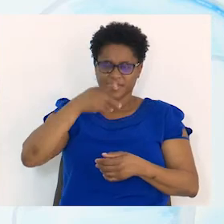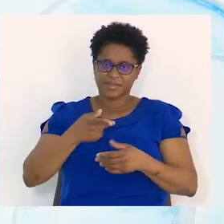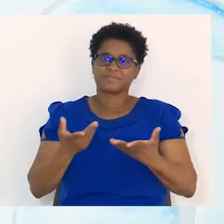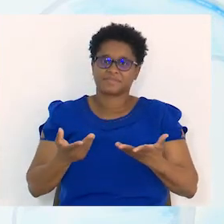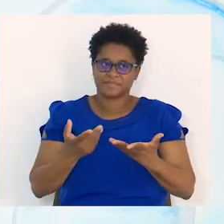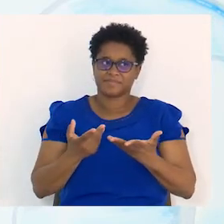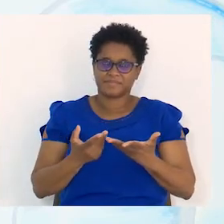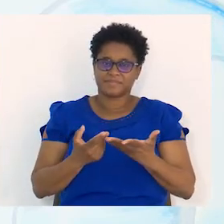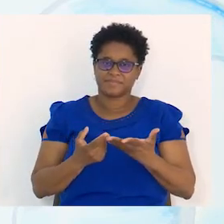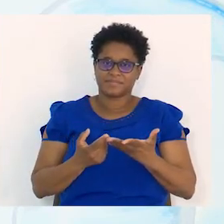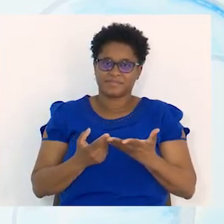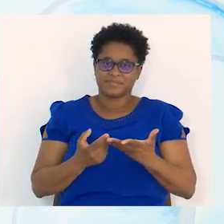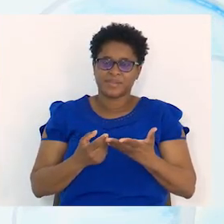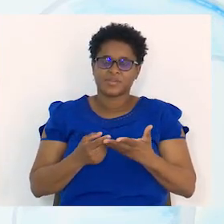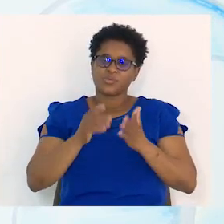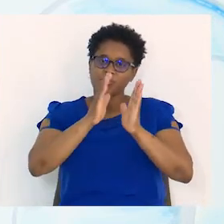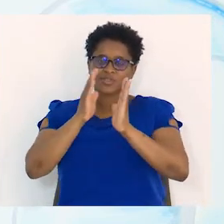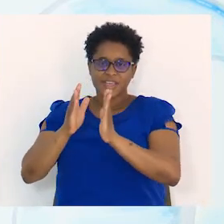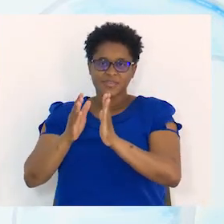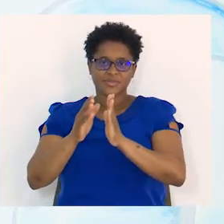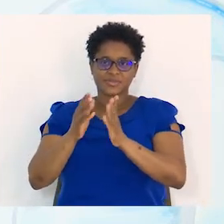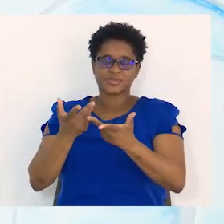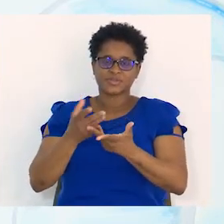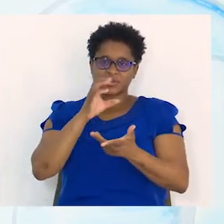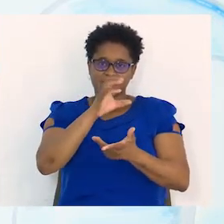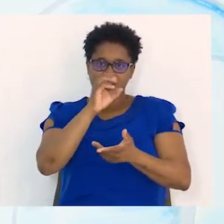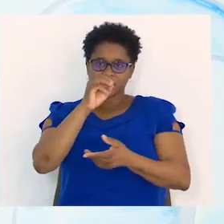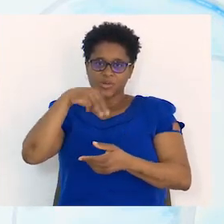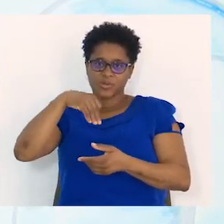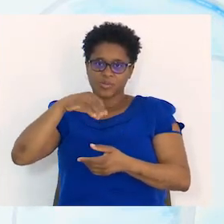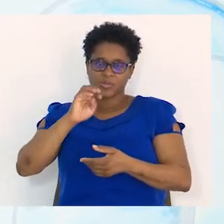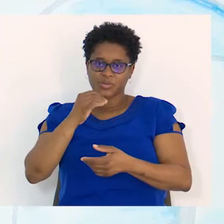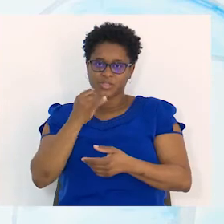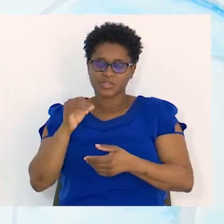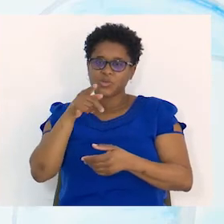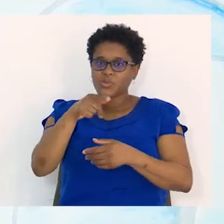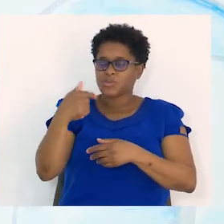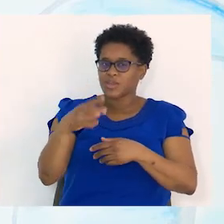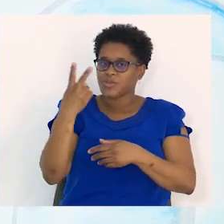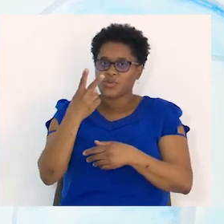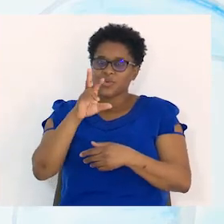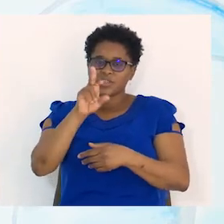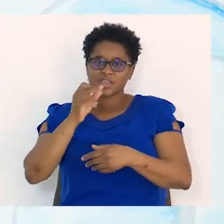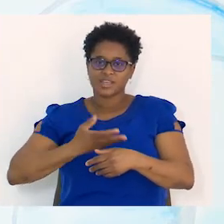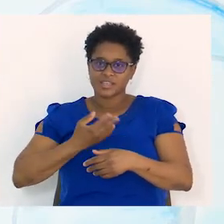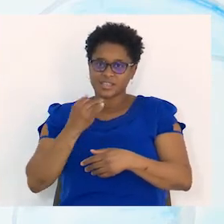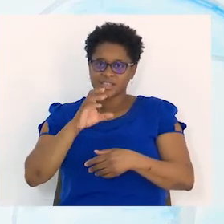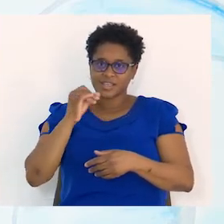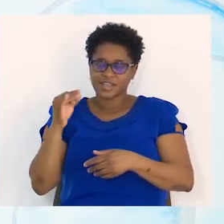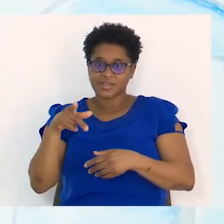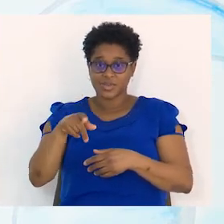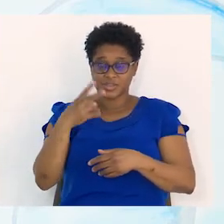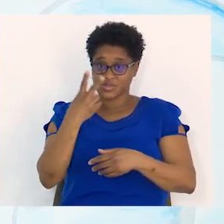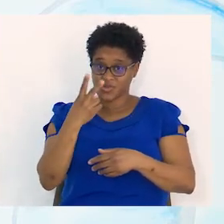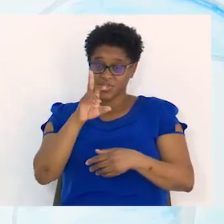conta que, no processo de composição, tu tens dois radicais. E com esses